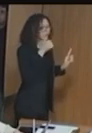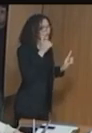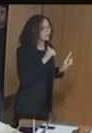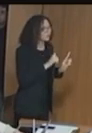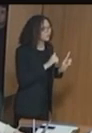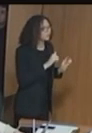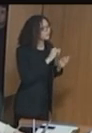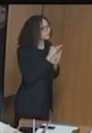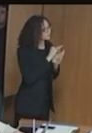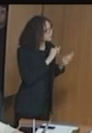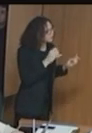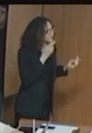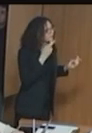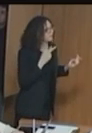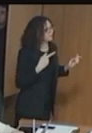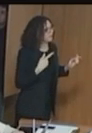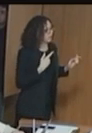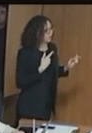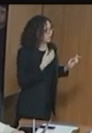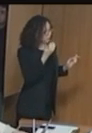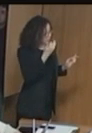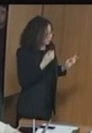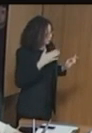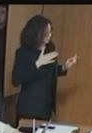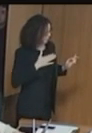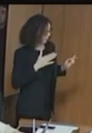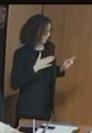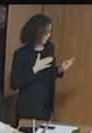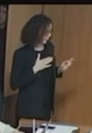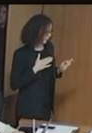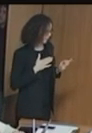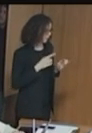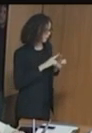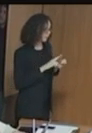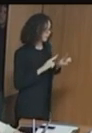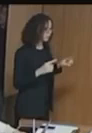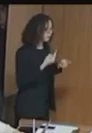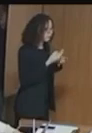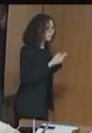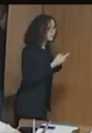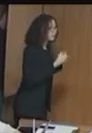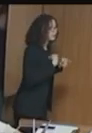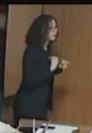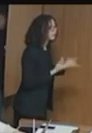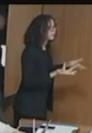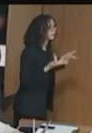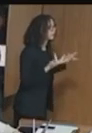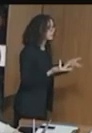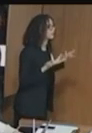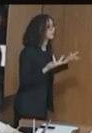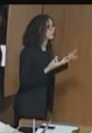nessa casa. Ela disse para mim, mais uma suposta vítima. Então, por que que eu queria